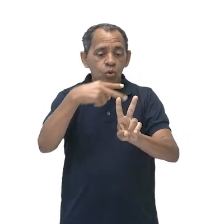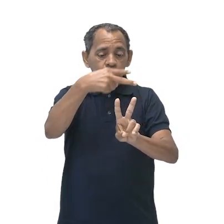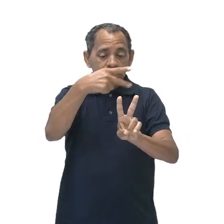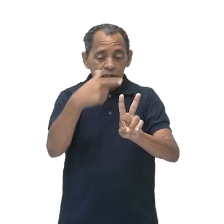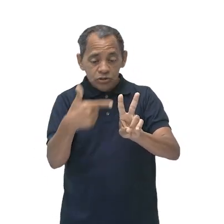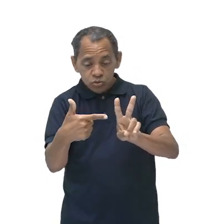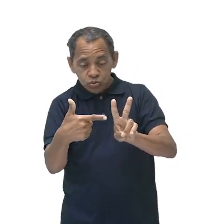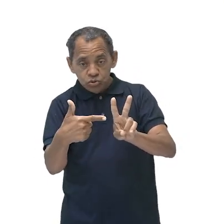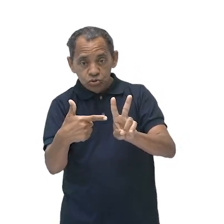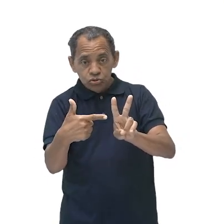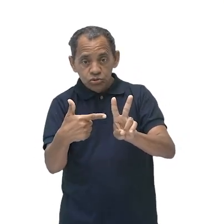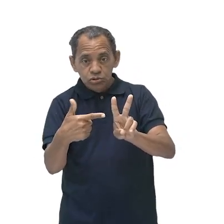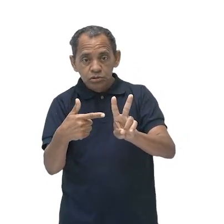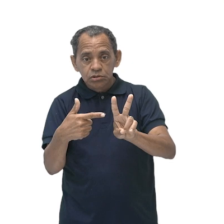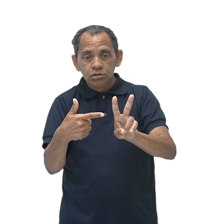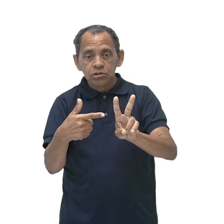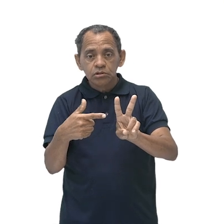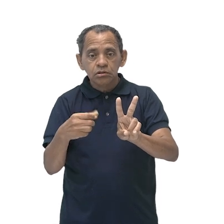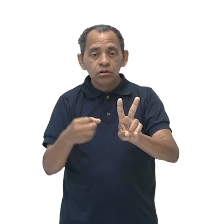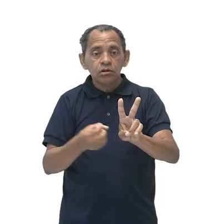de 2? É